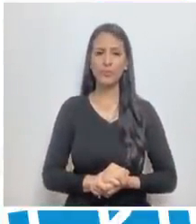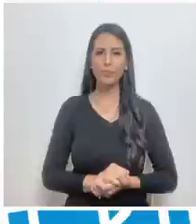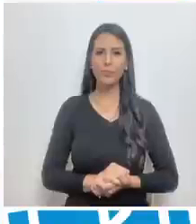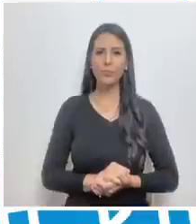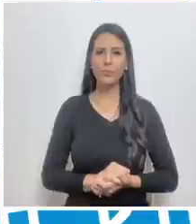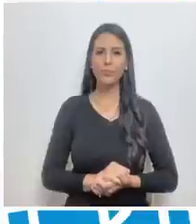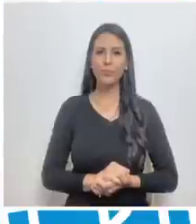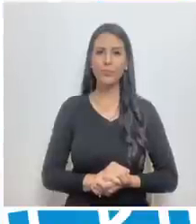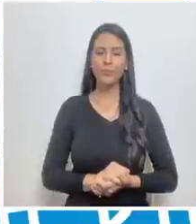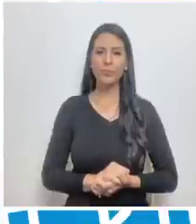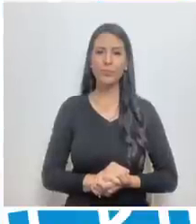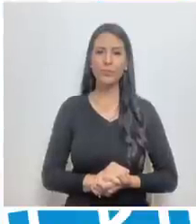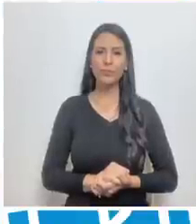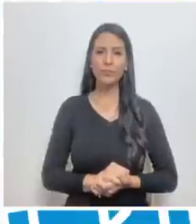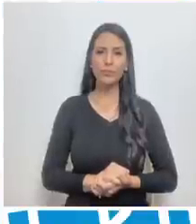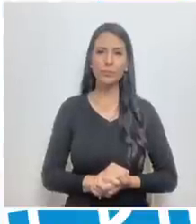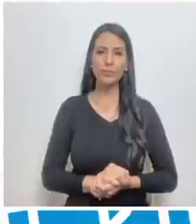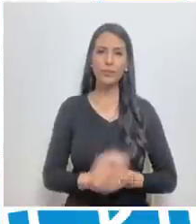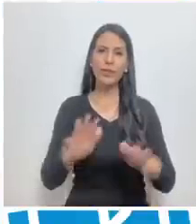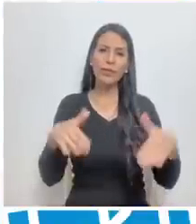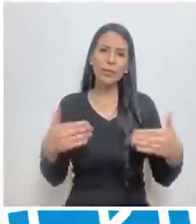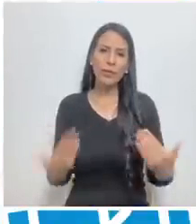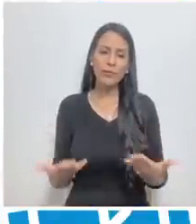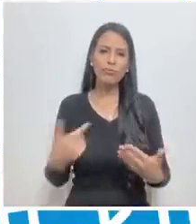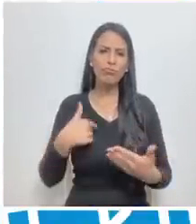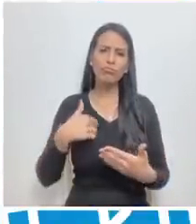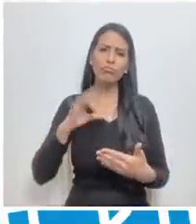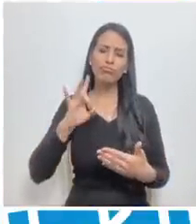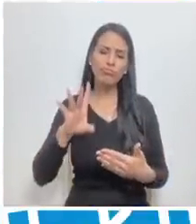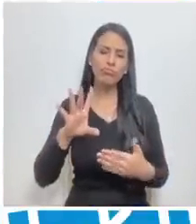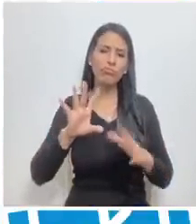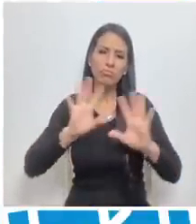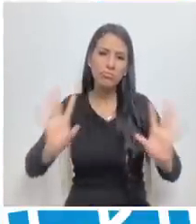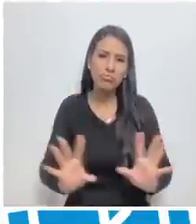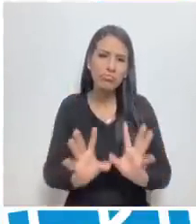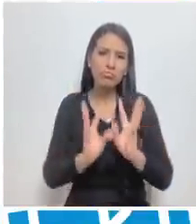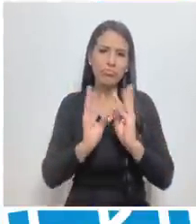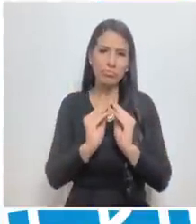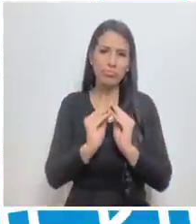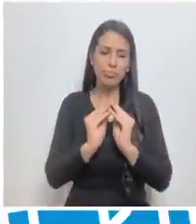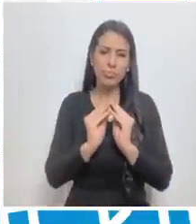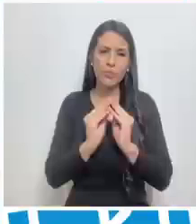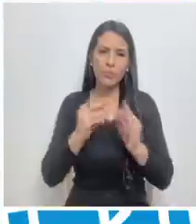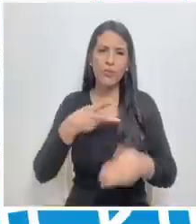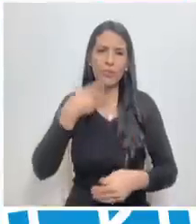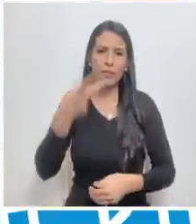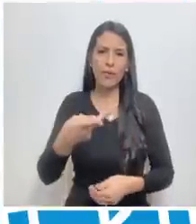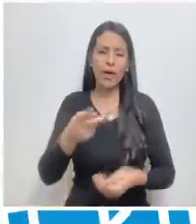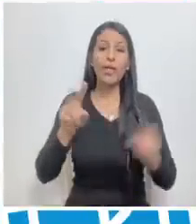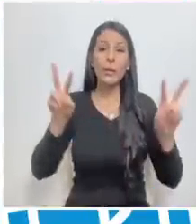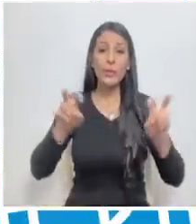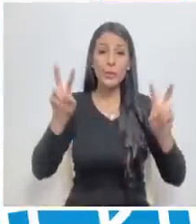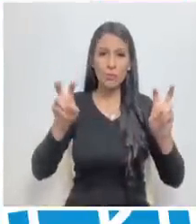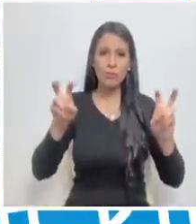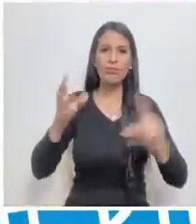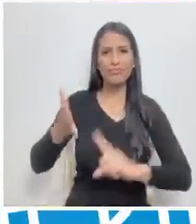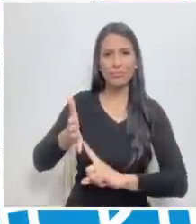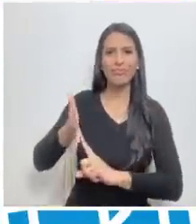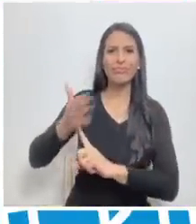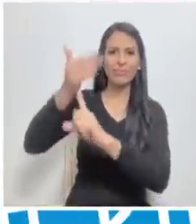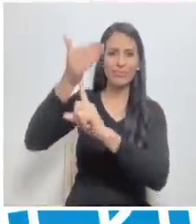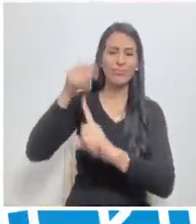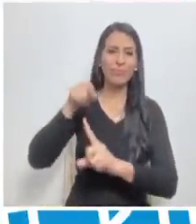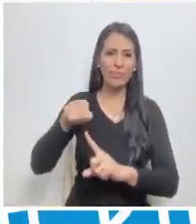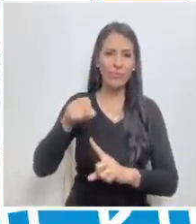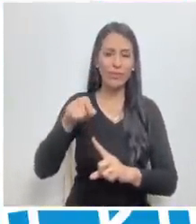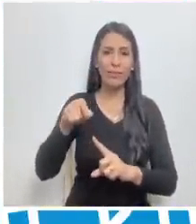Apenas para concluir, né, sobre o aspecto tecnológico, a aplicação digital já deveria ter